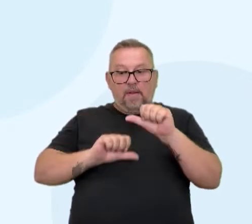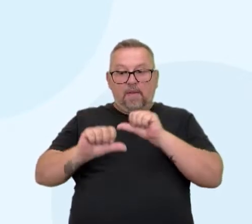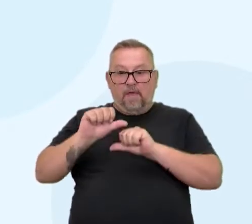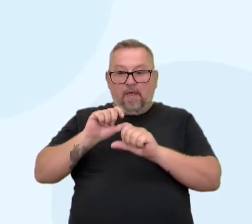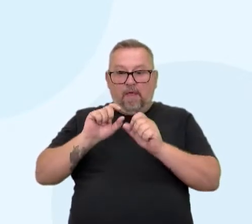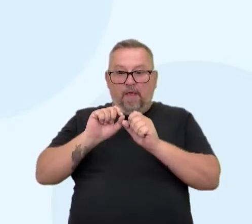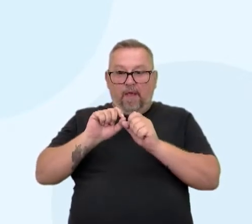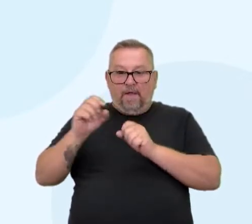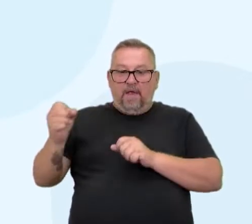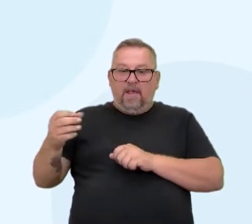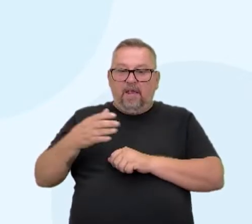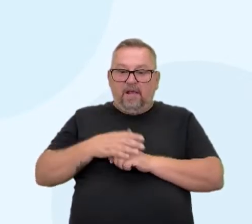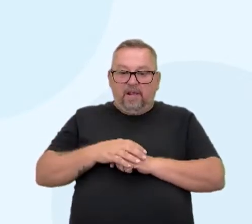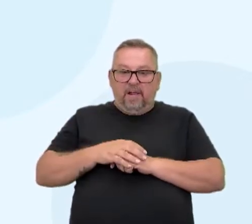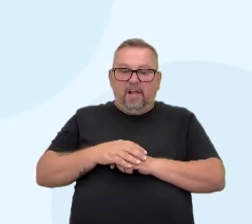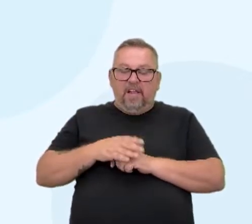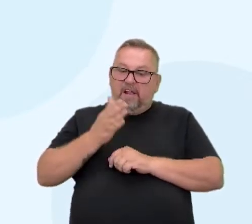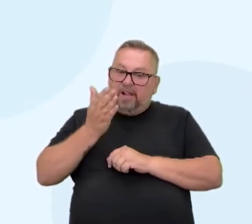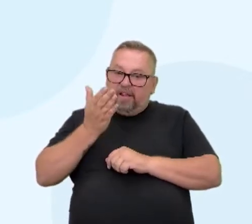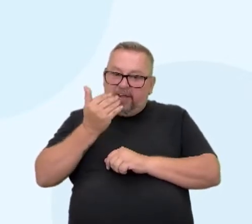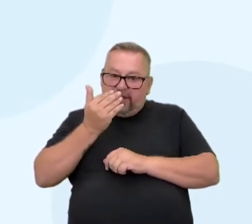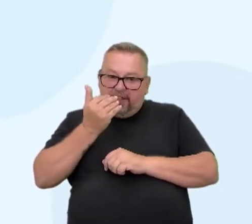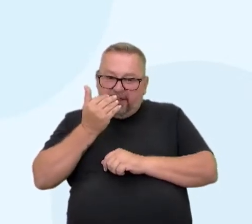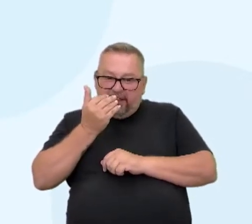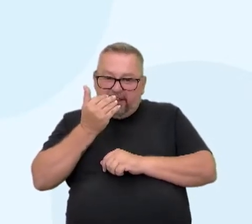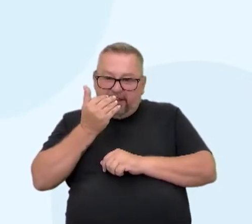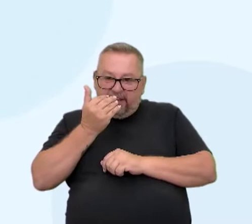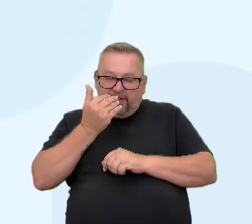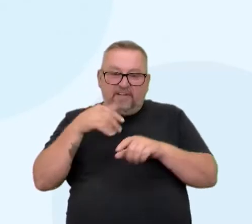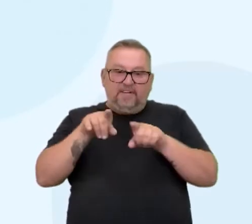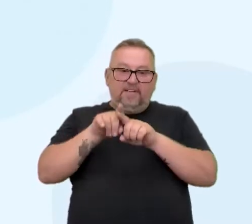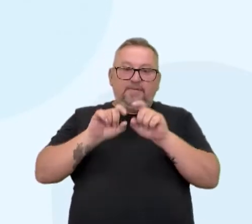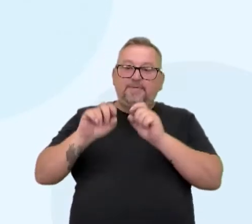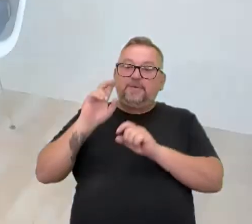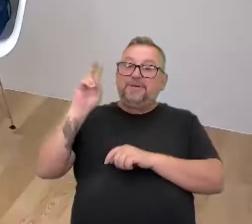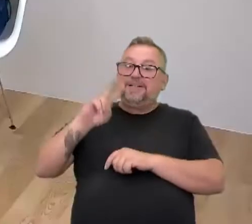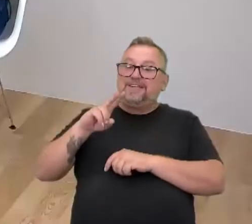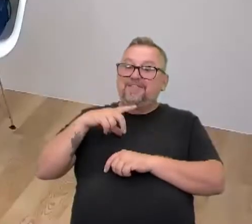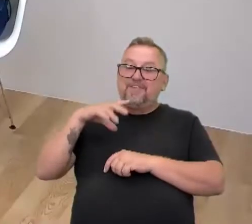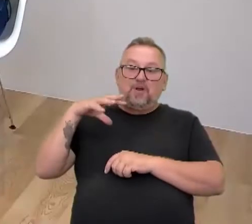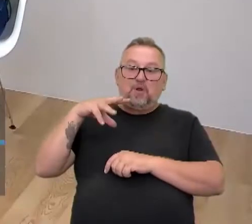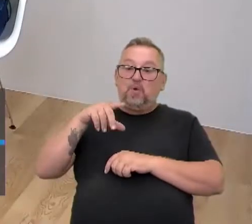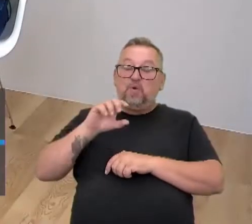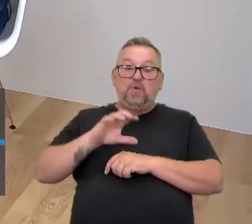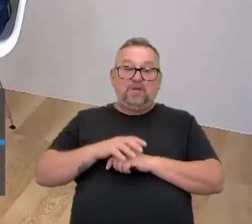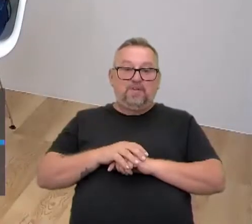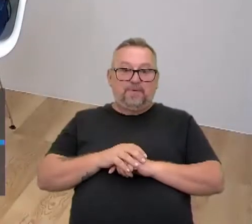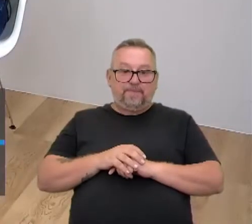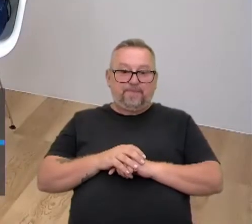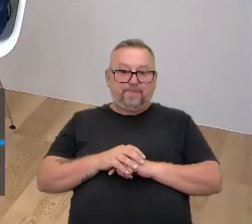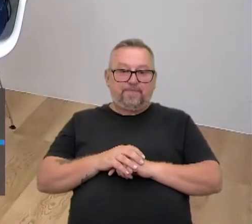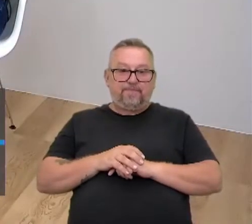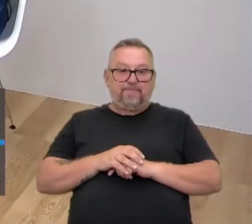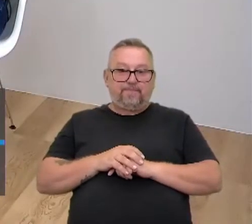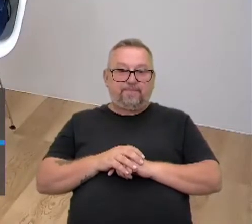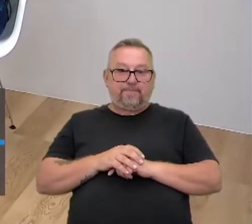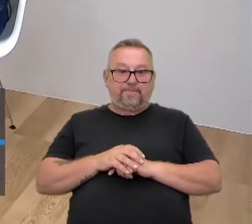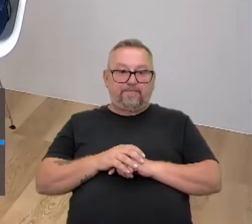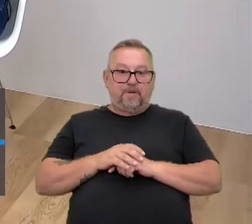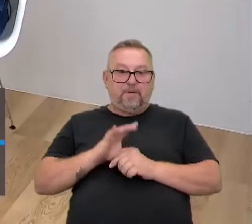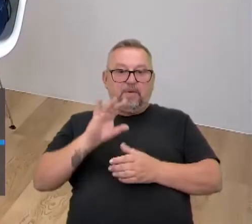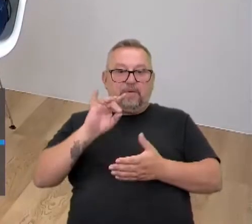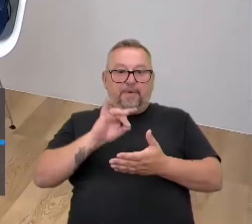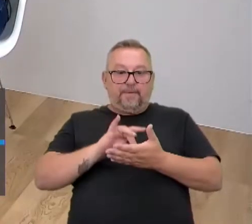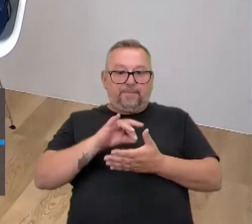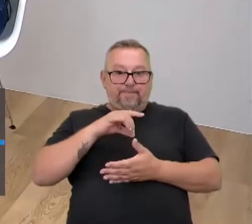passa por uma nova mudança na alimentação. E aí, Guerreiro, como que a gente lida com tudo isso agora, né? O que na realidade a